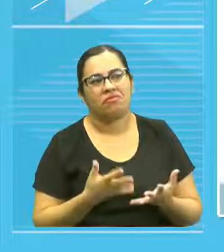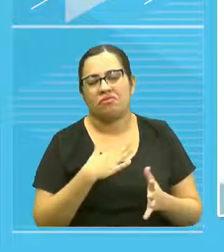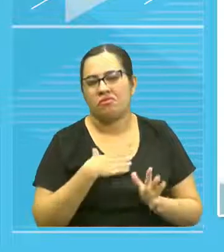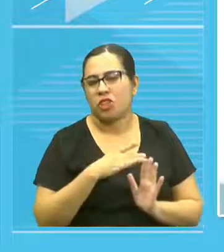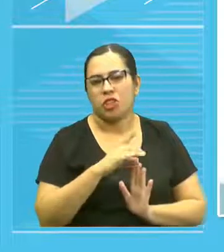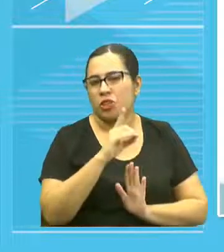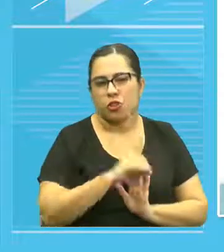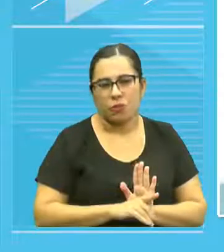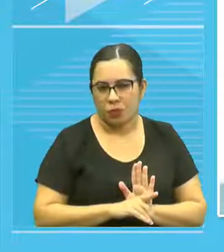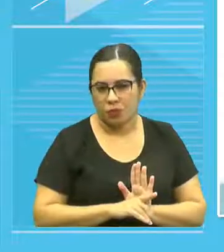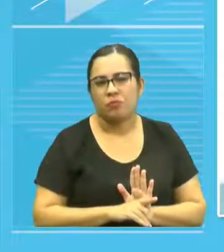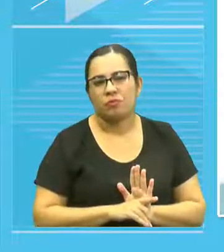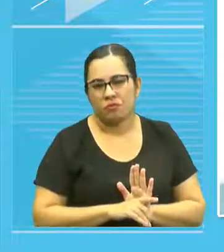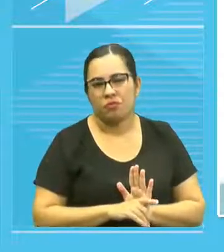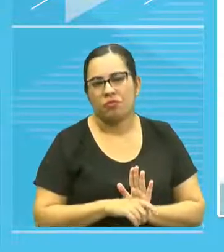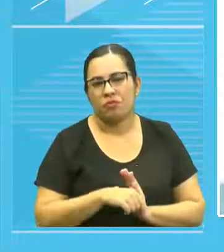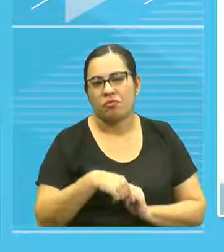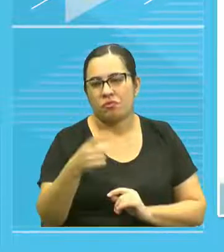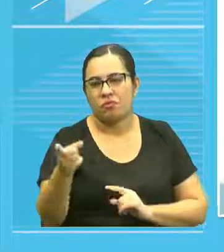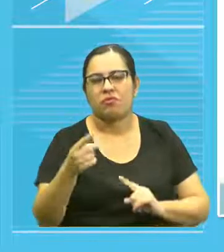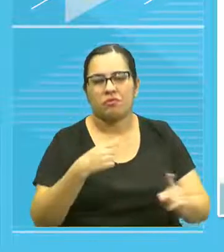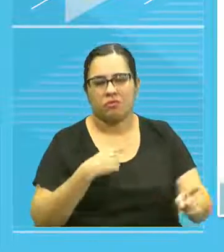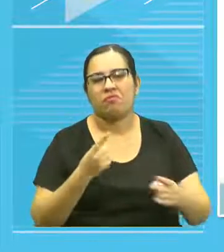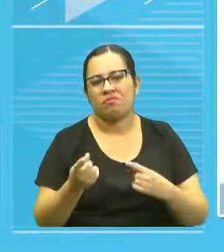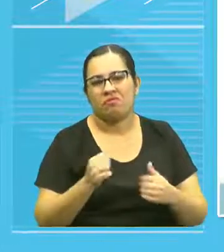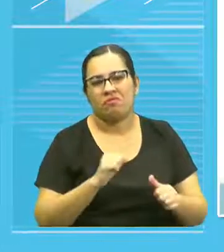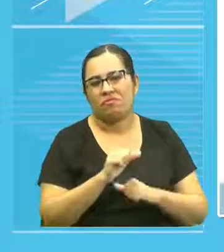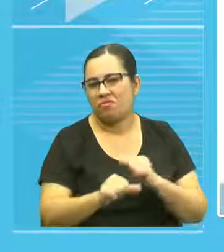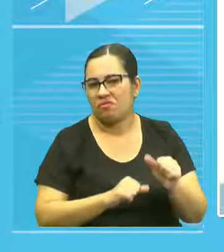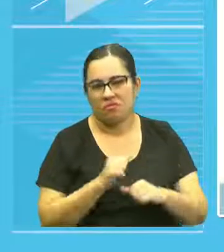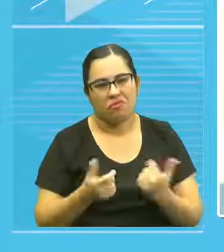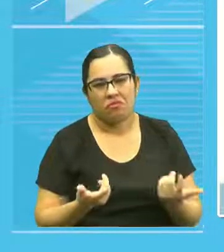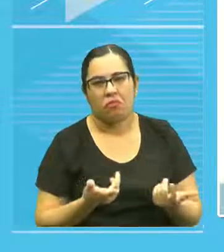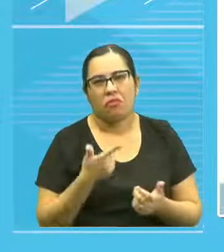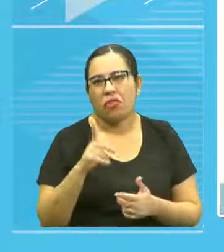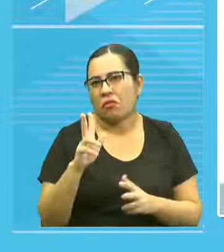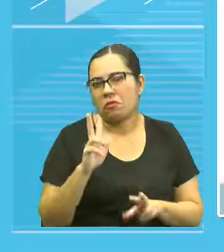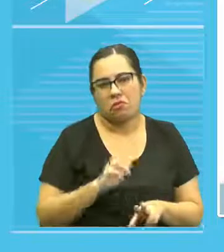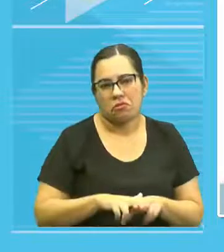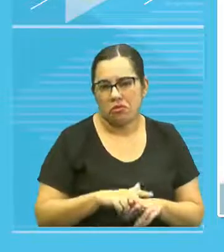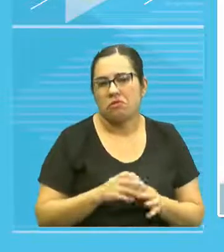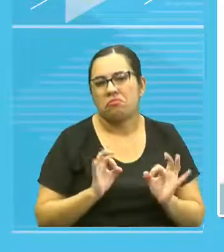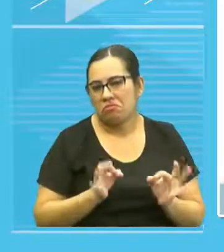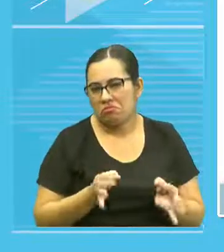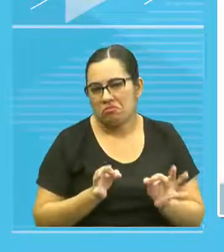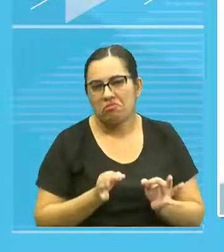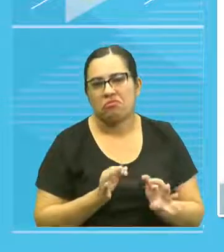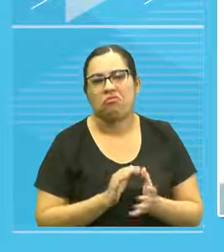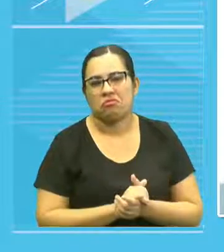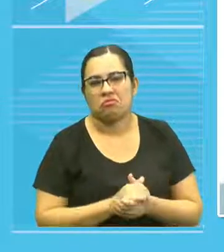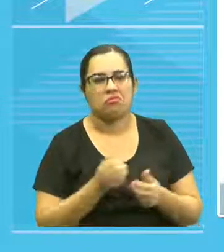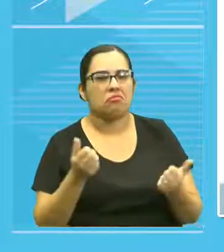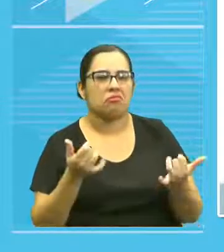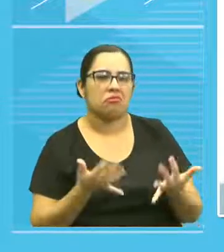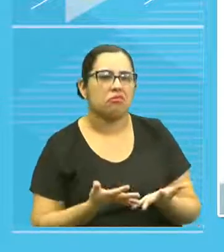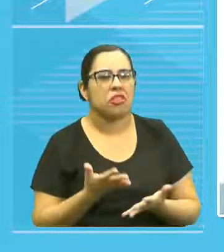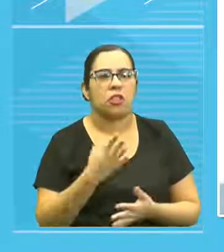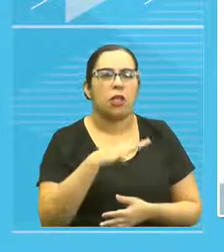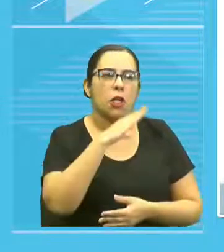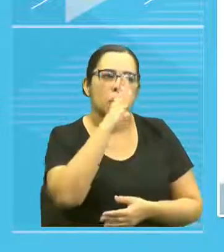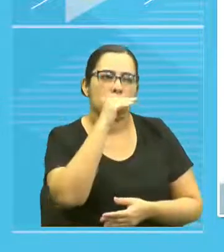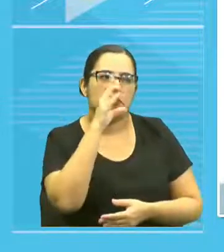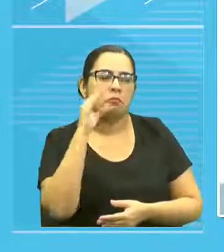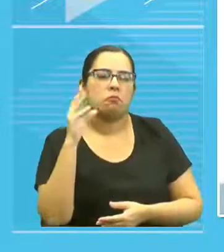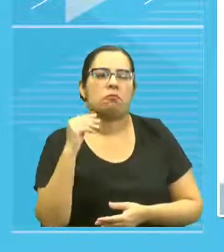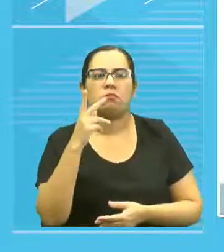meu direito de alguém de ir e vir prender Fulano foi preso prender Tá certo quando se trata de adulto de